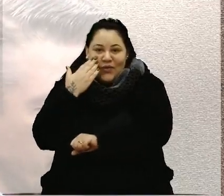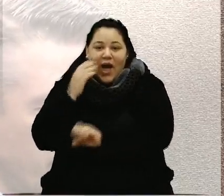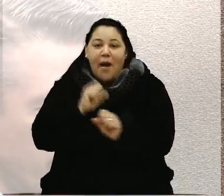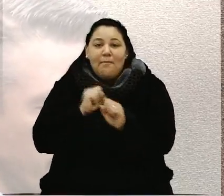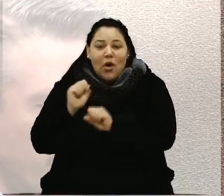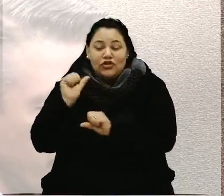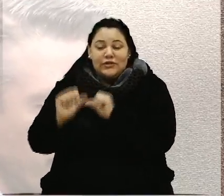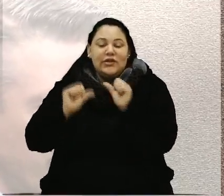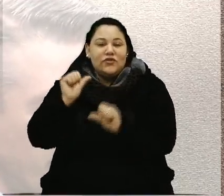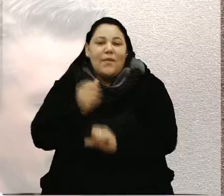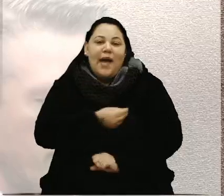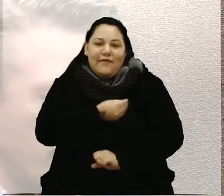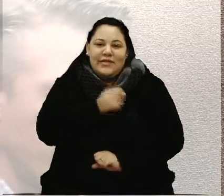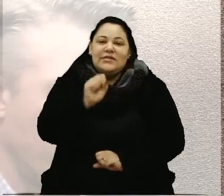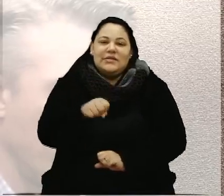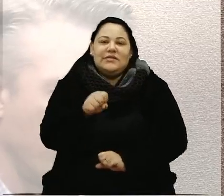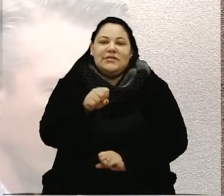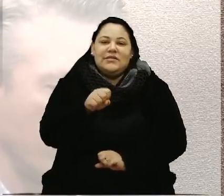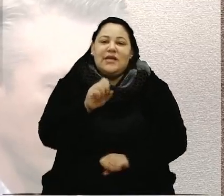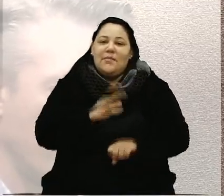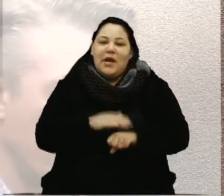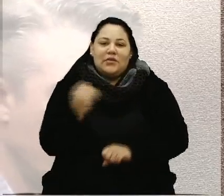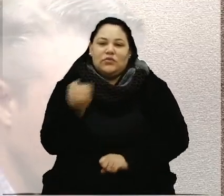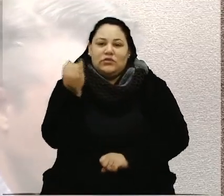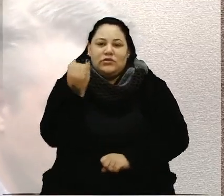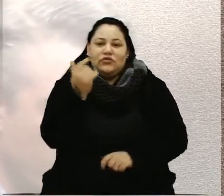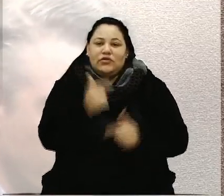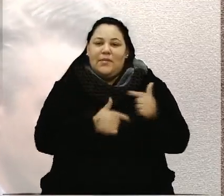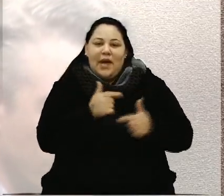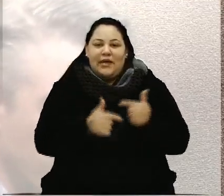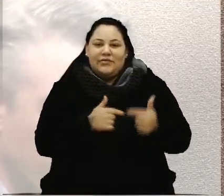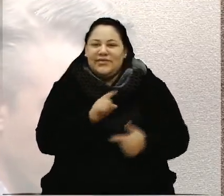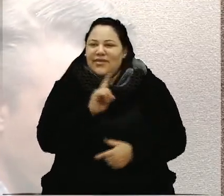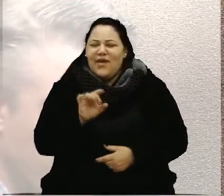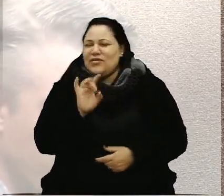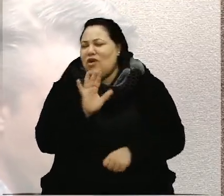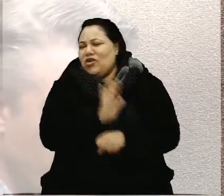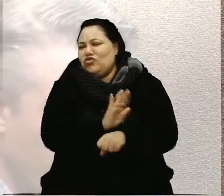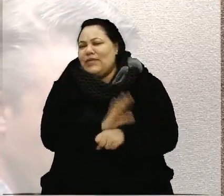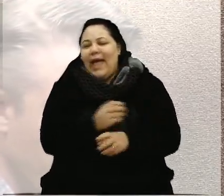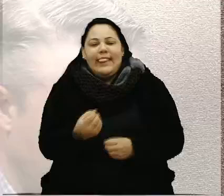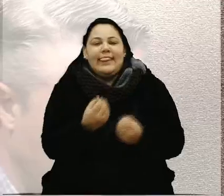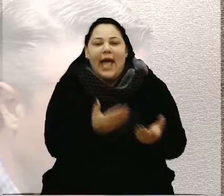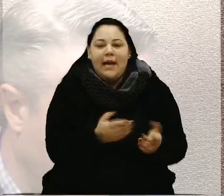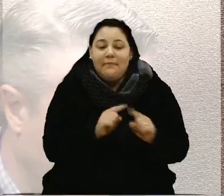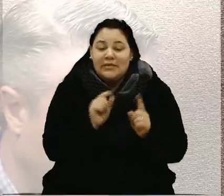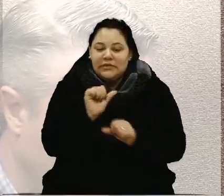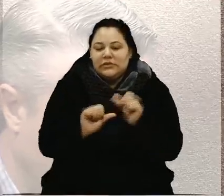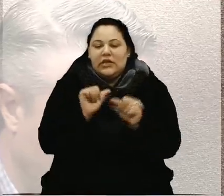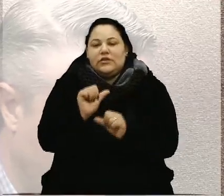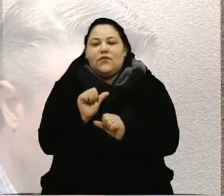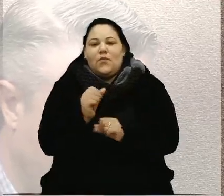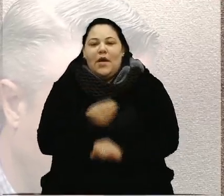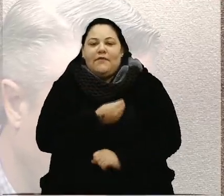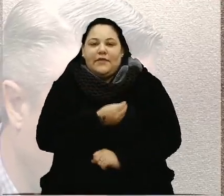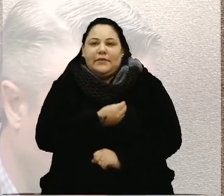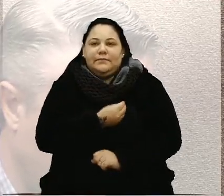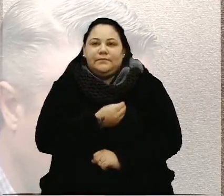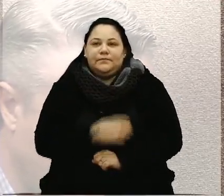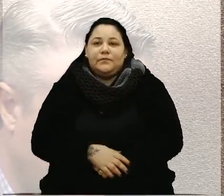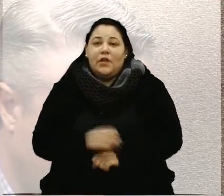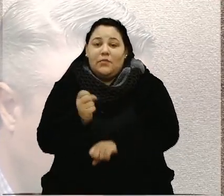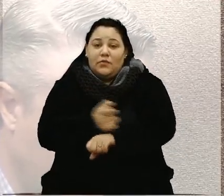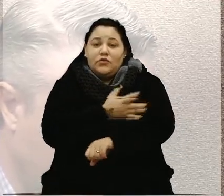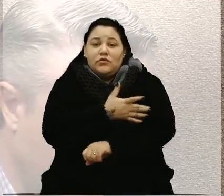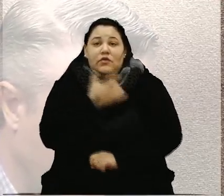transformar vidas. Não é só ajudar, dar, mas transformar vidas. Eu me emociono quando